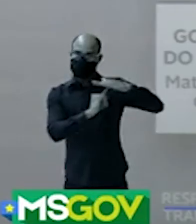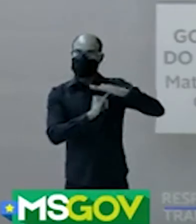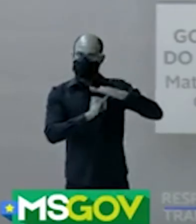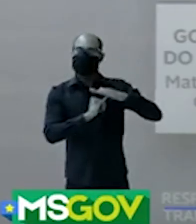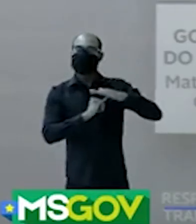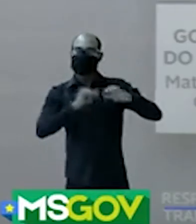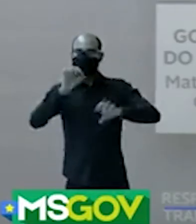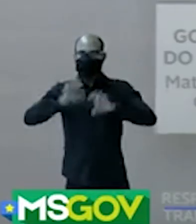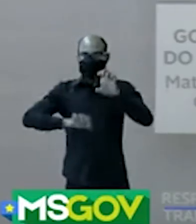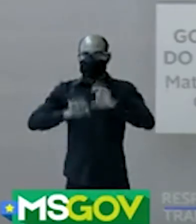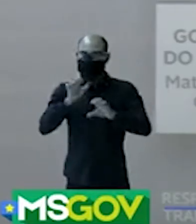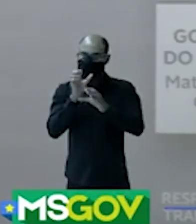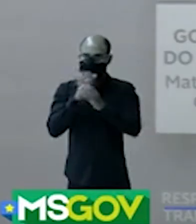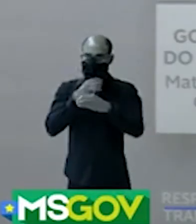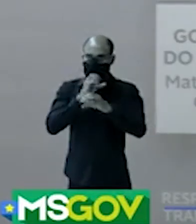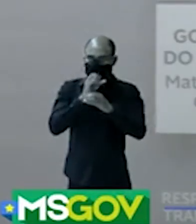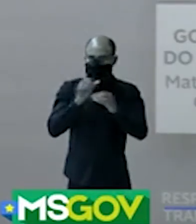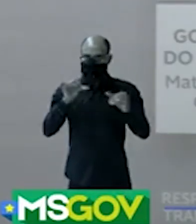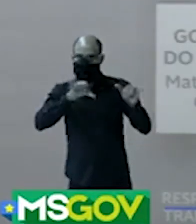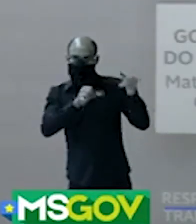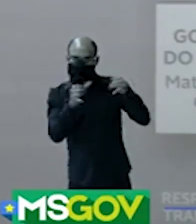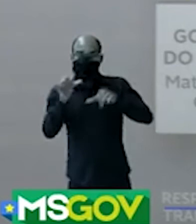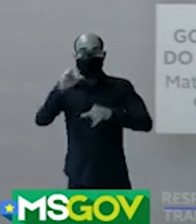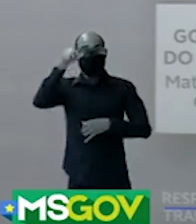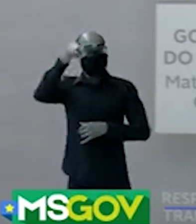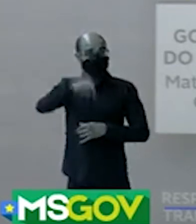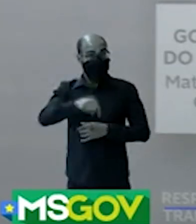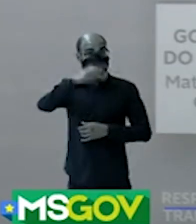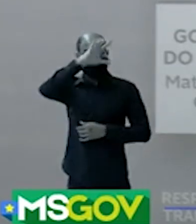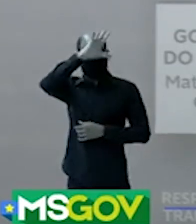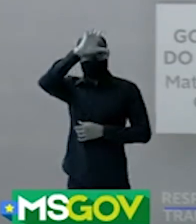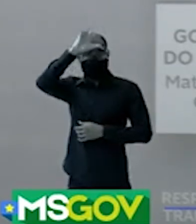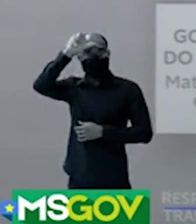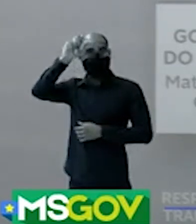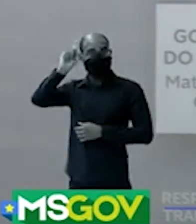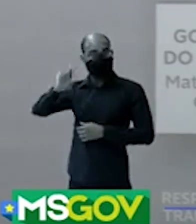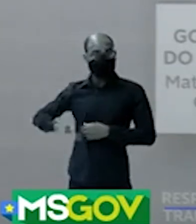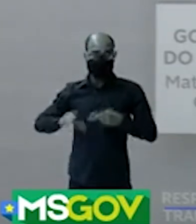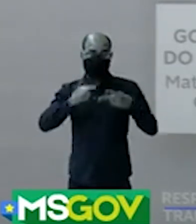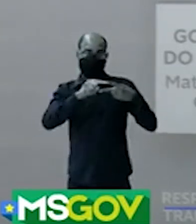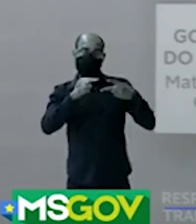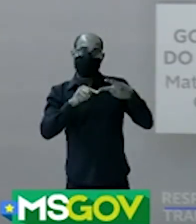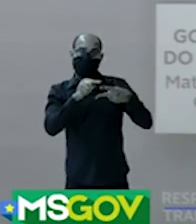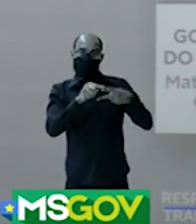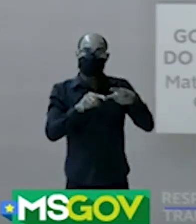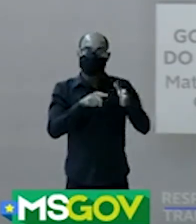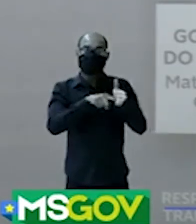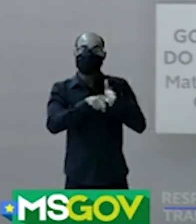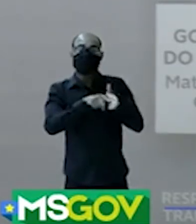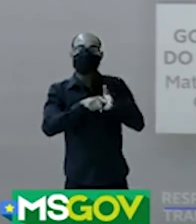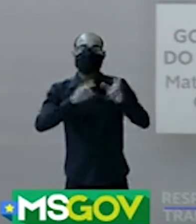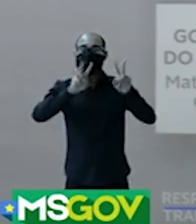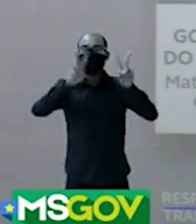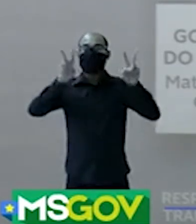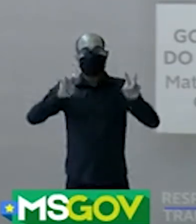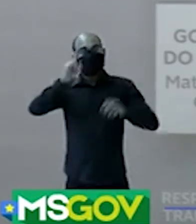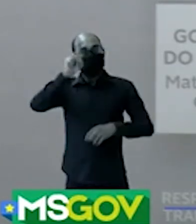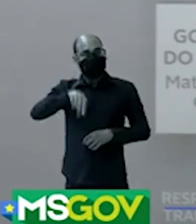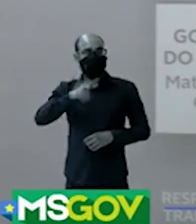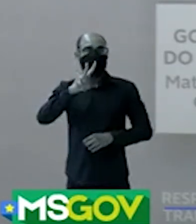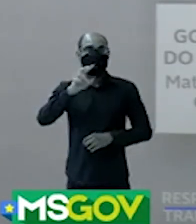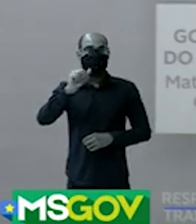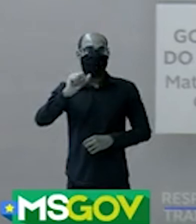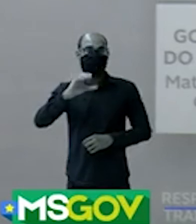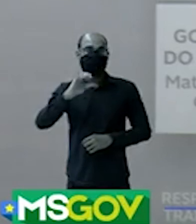nós poderemos ter também aqui no Mato Grosso do Sul duas pesquisa sobre vacina Oi eu